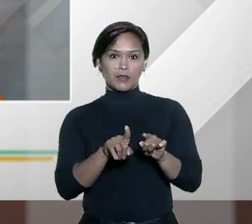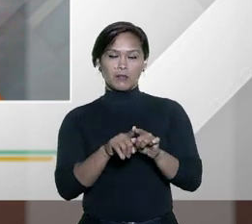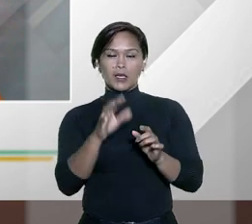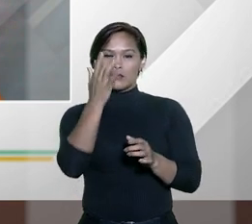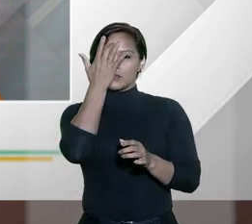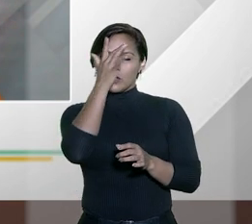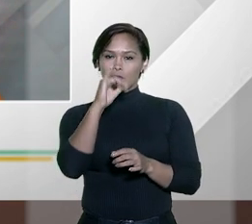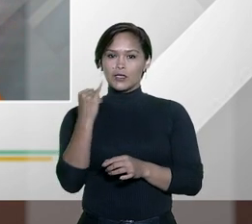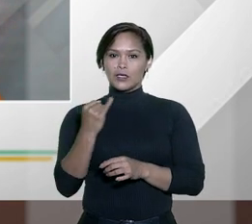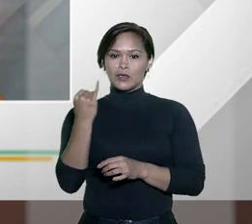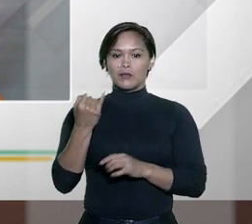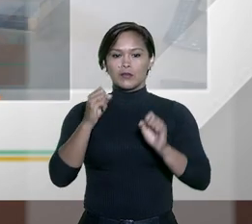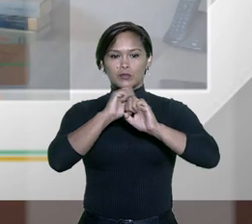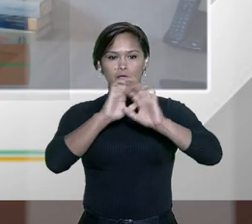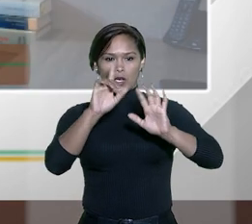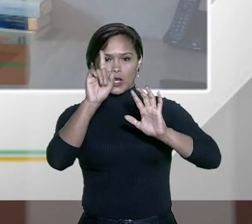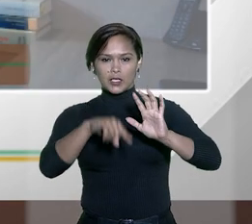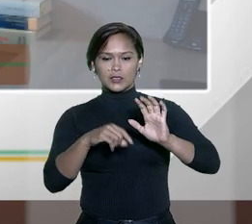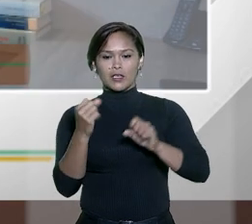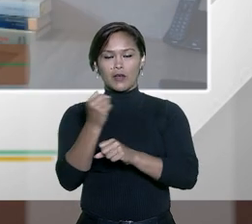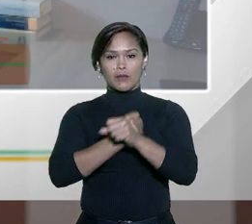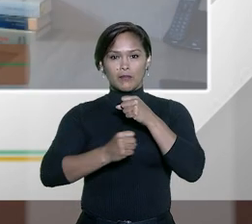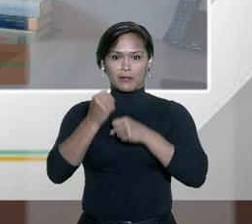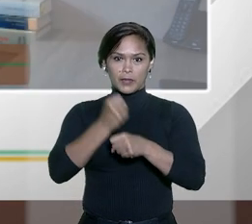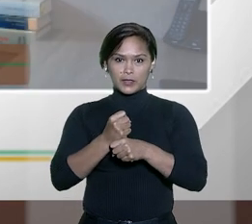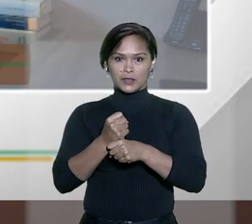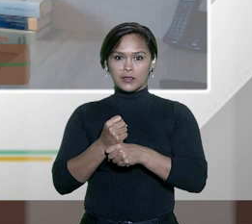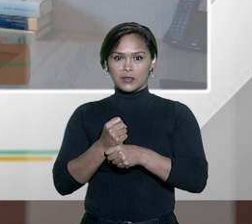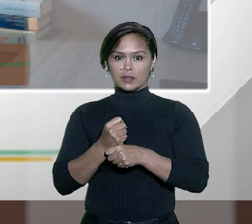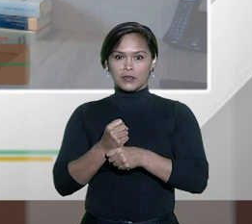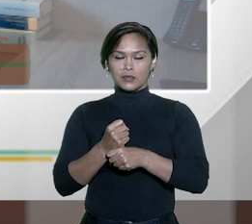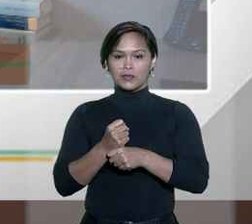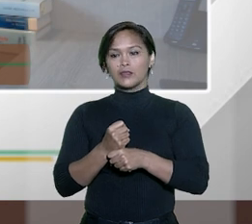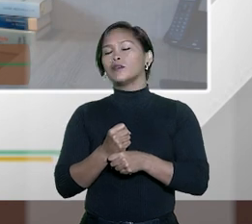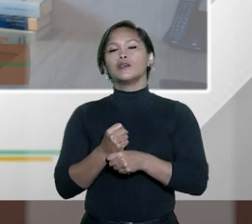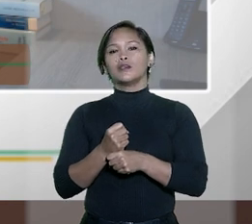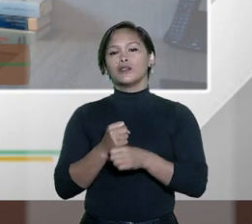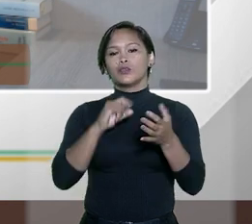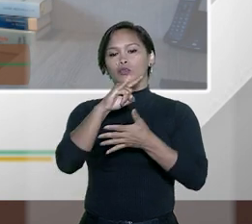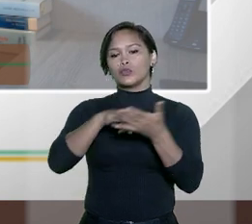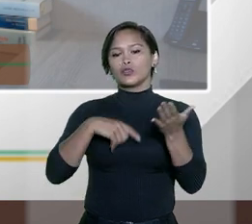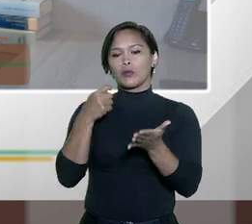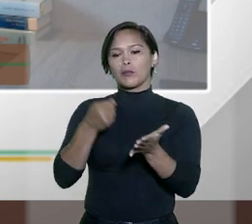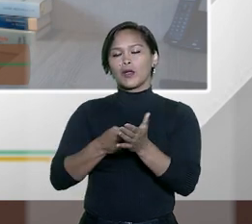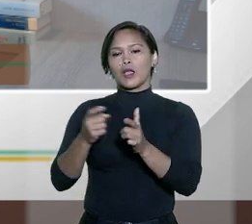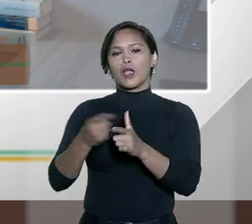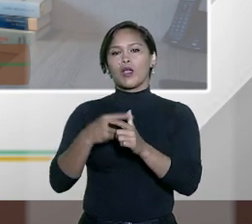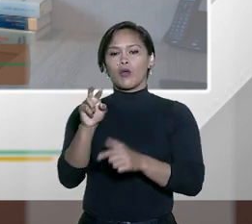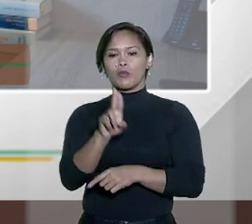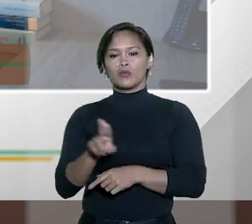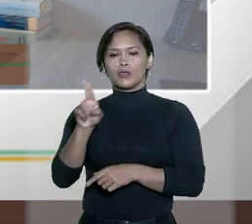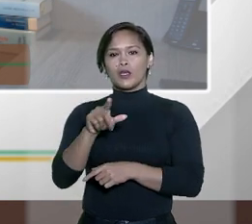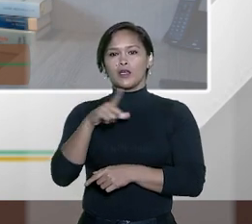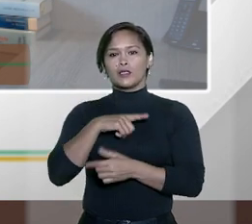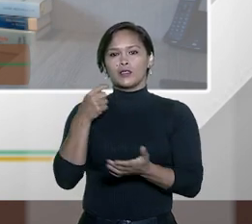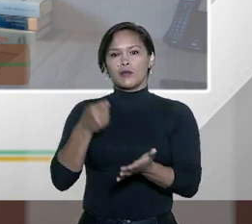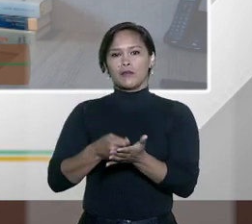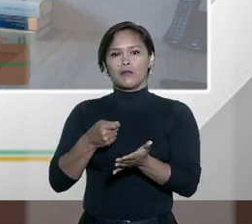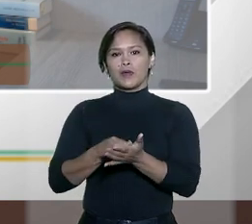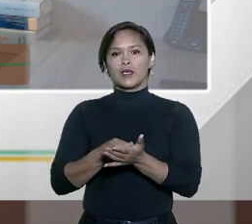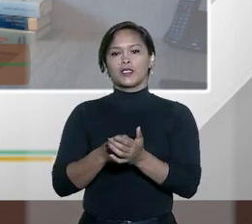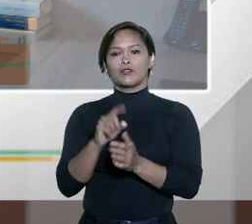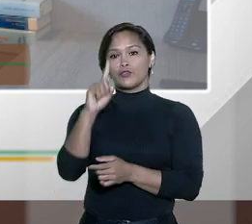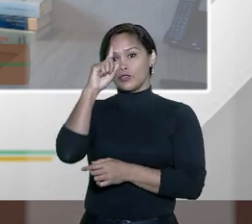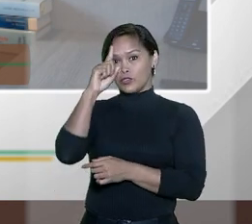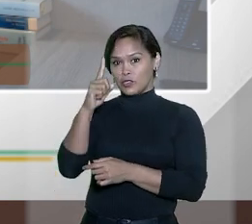eu acho que é importante esclarecer, até o ano passado, os precatórios da União Federal eles eram pagos